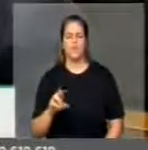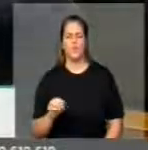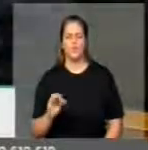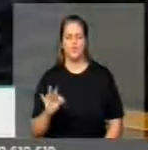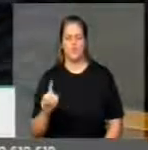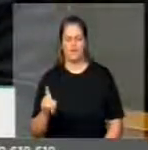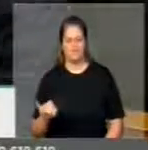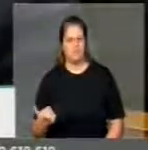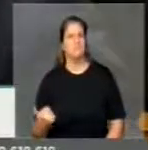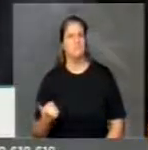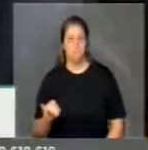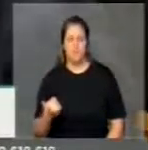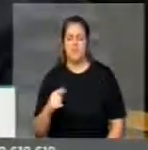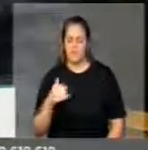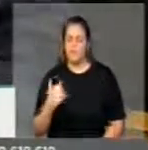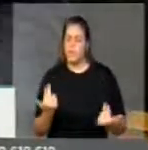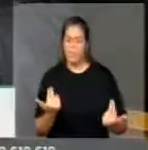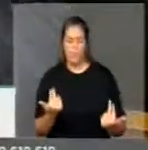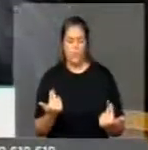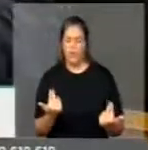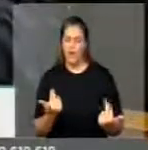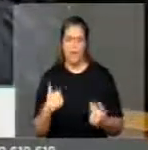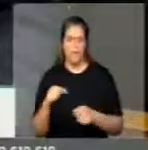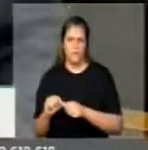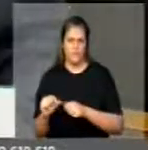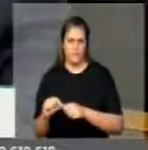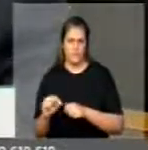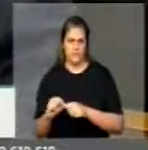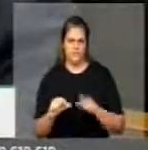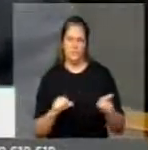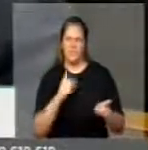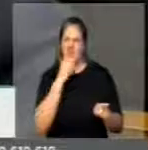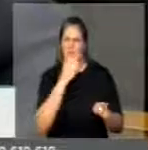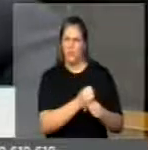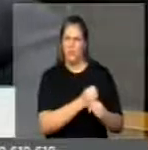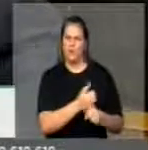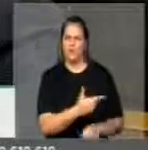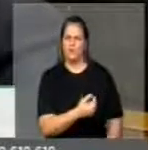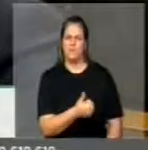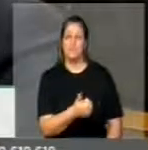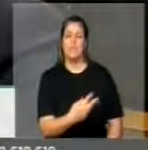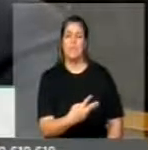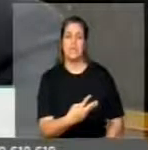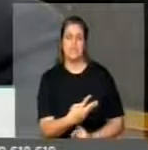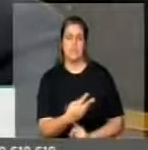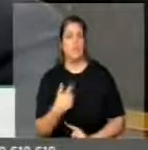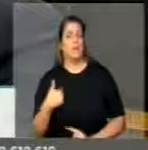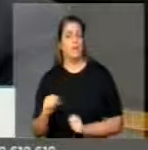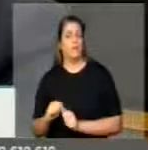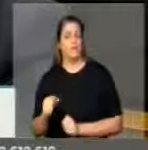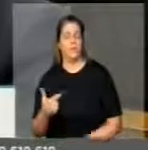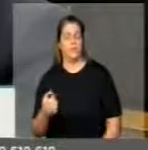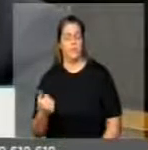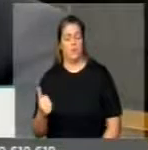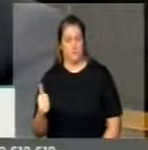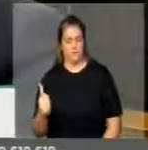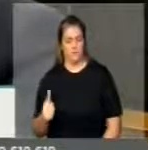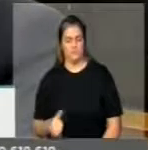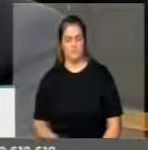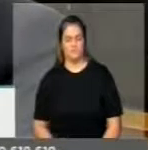a mesma proposta minha, que é de 2011, me parece que em 2013. E isso agora vem para a Câmara. Pois bem, gostaria de pedir